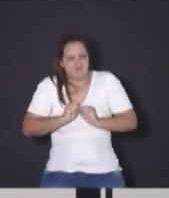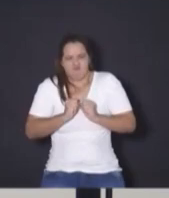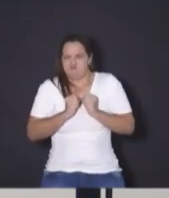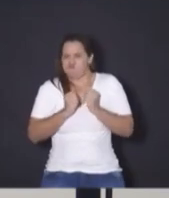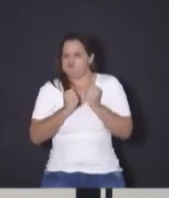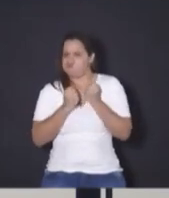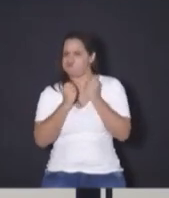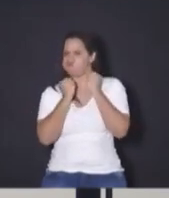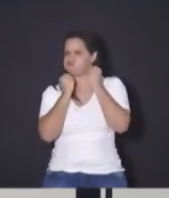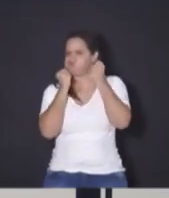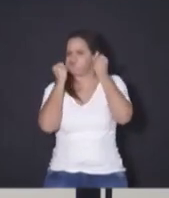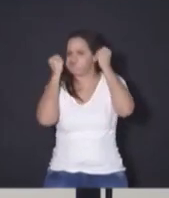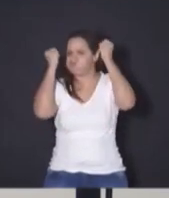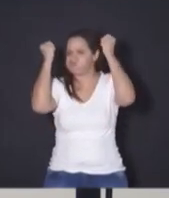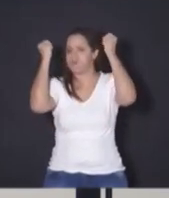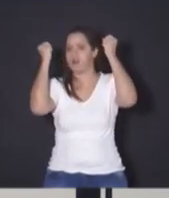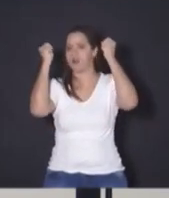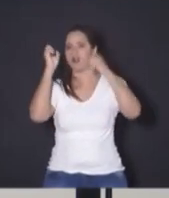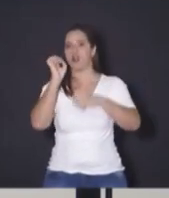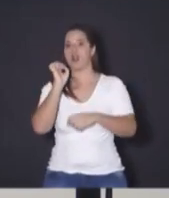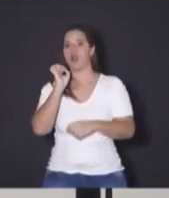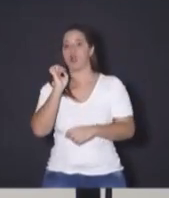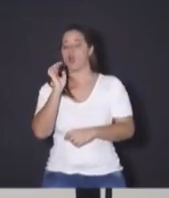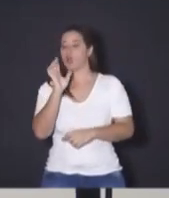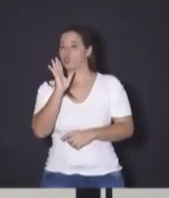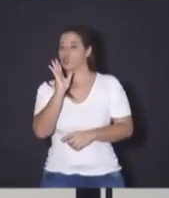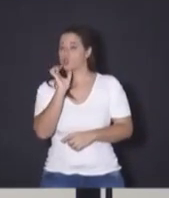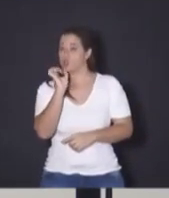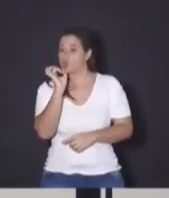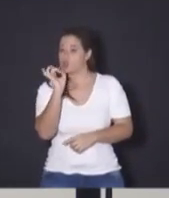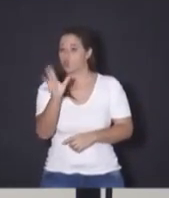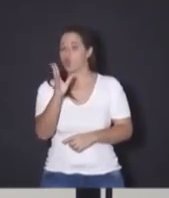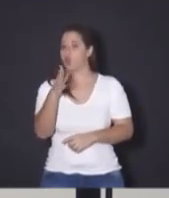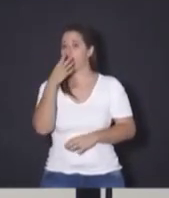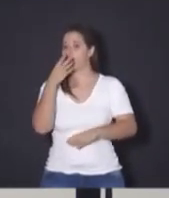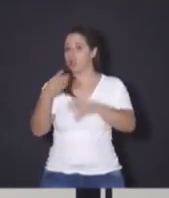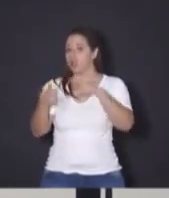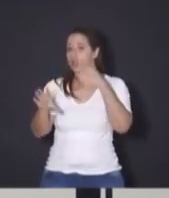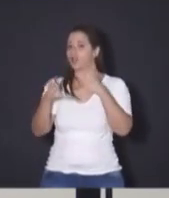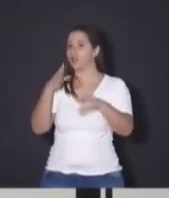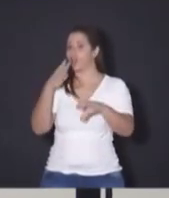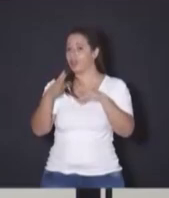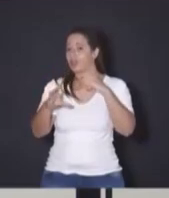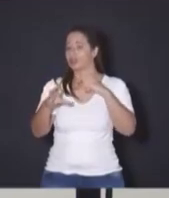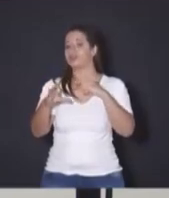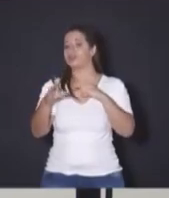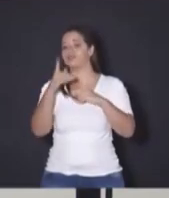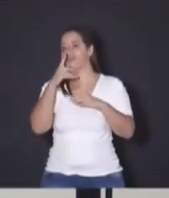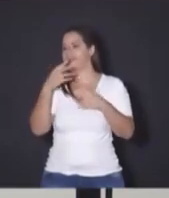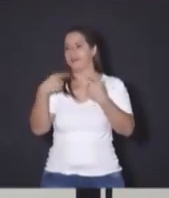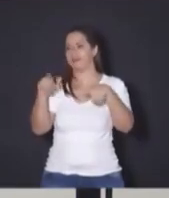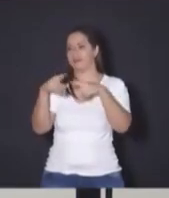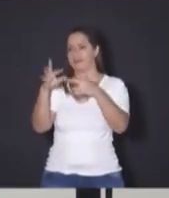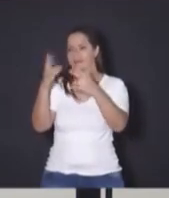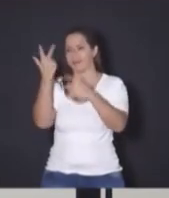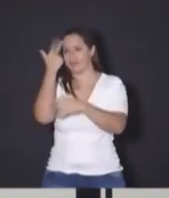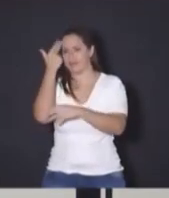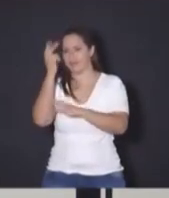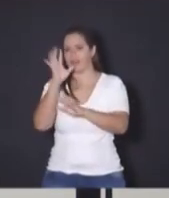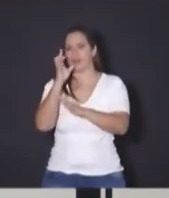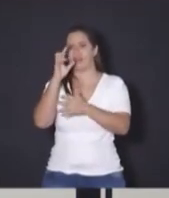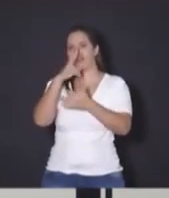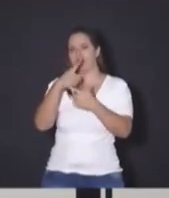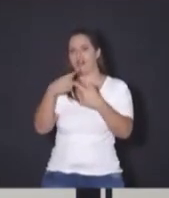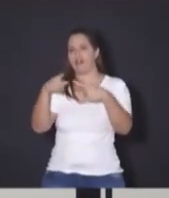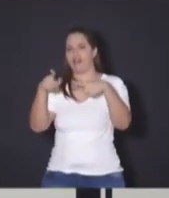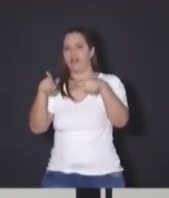revoltadíssima. Nós só cantamos... E isso eu cantei como a gente canta. Né,